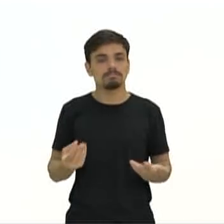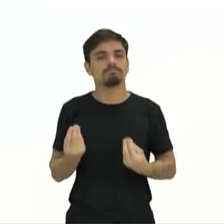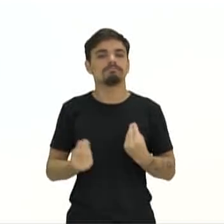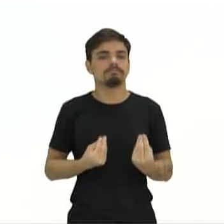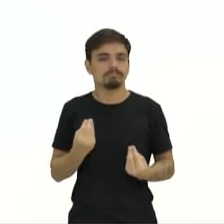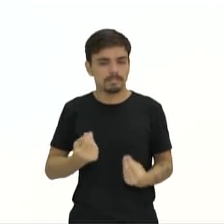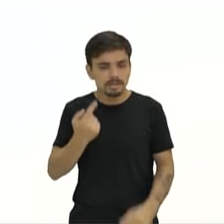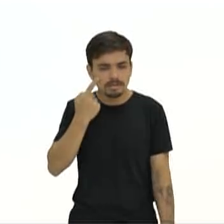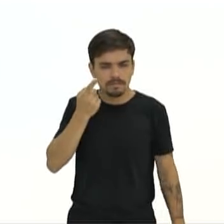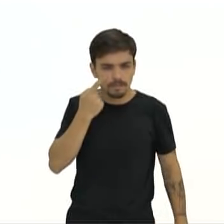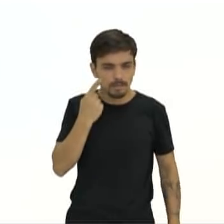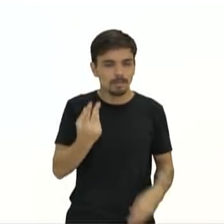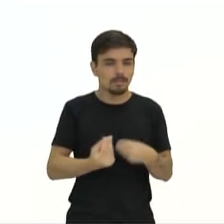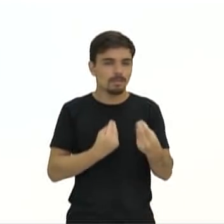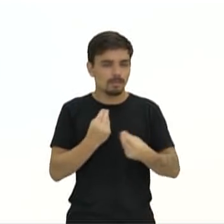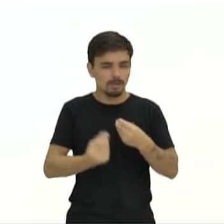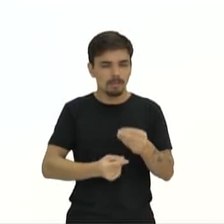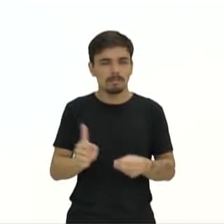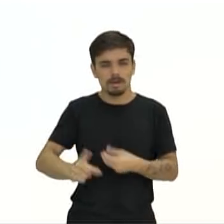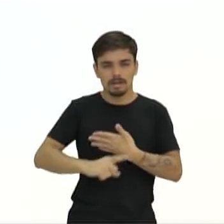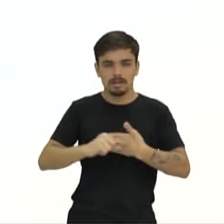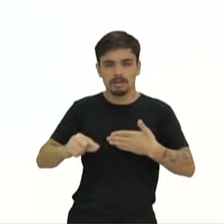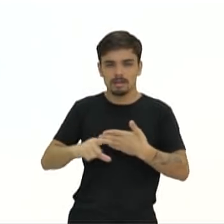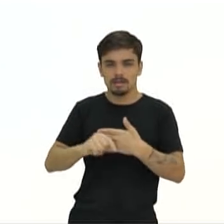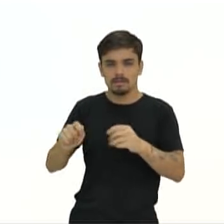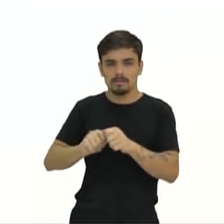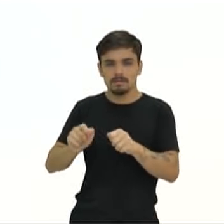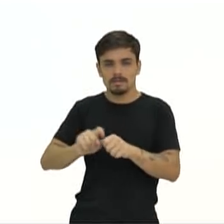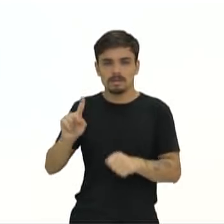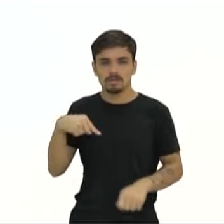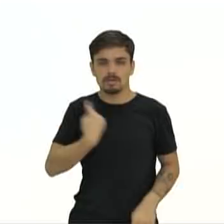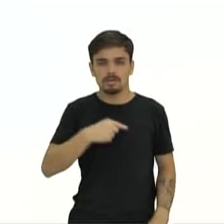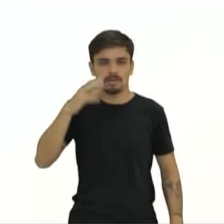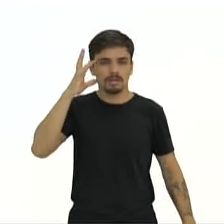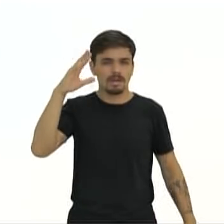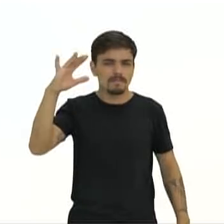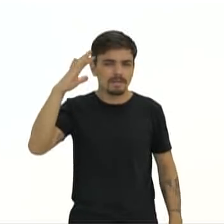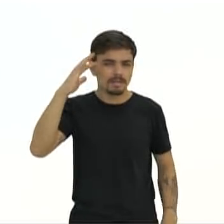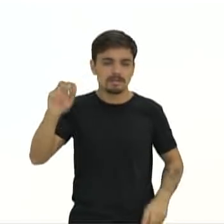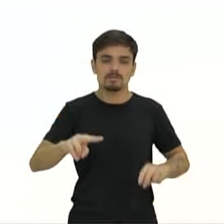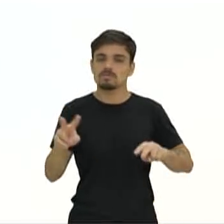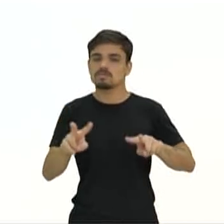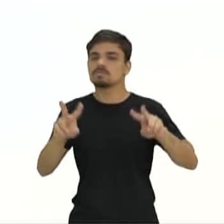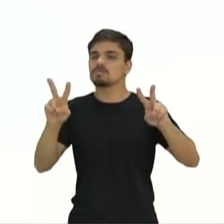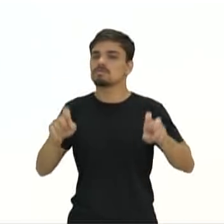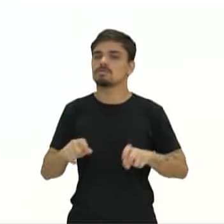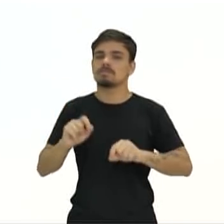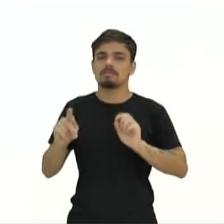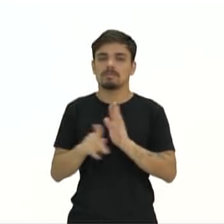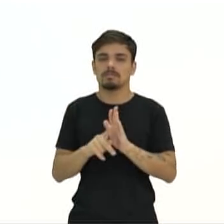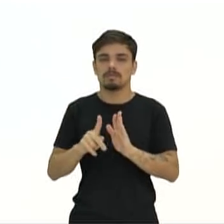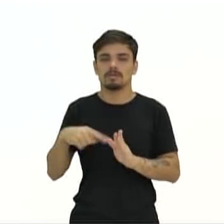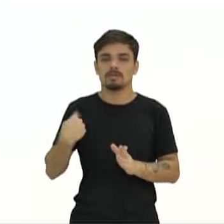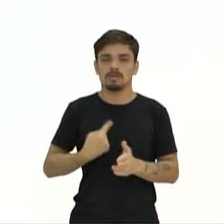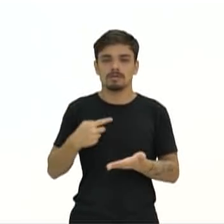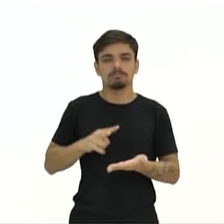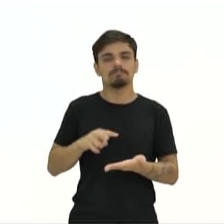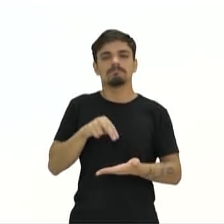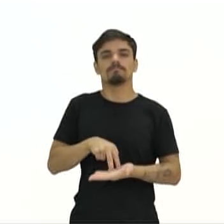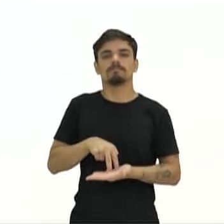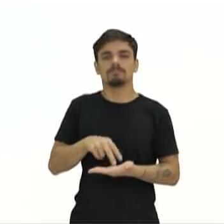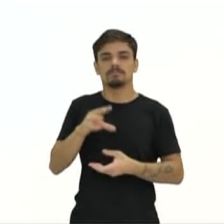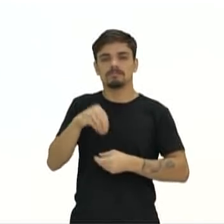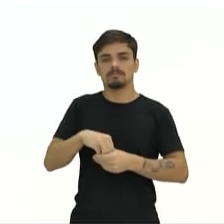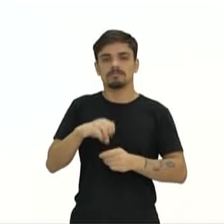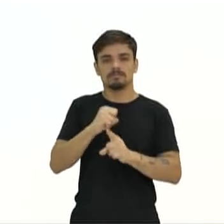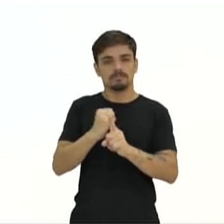Olha como a articulista vai fazendo com que a gente reflita a respeito mesmo da nossa posição, né, na